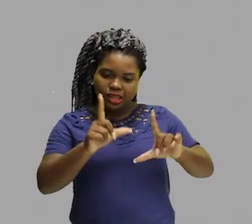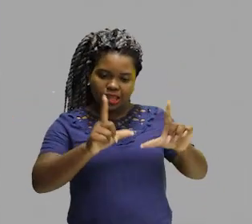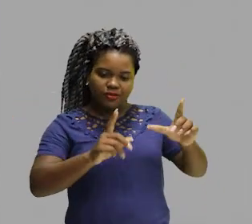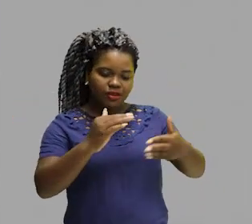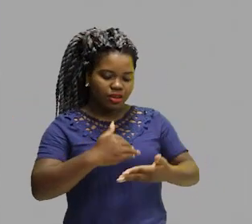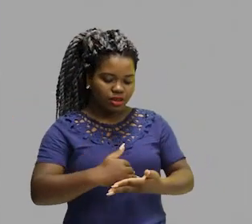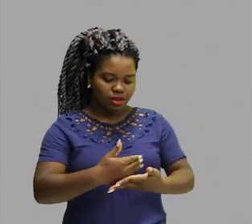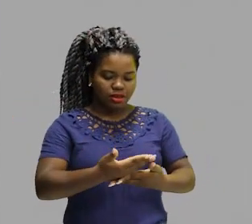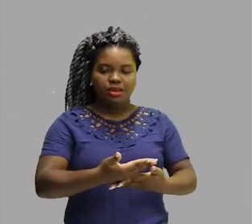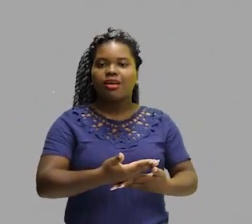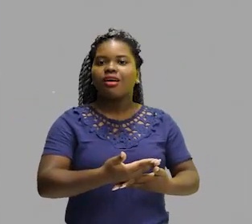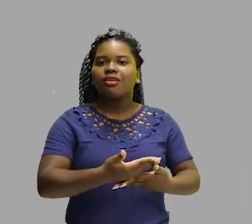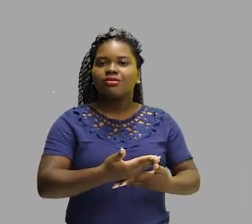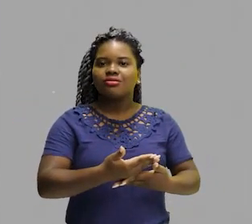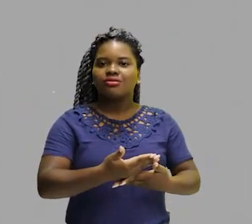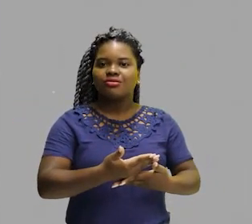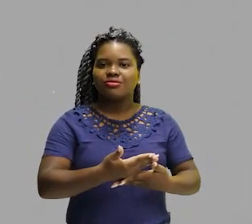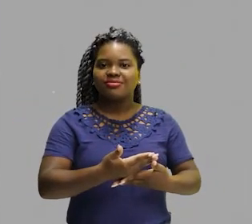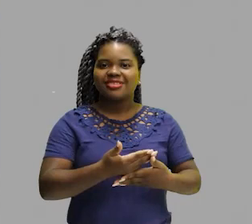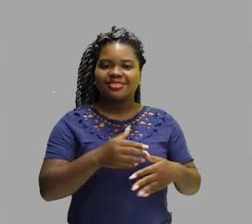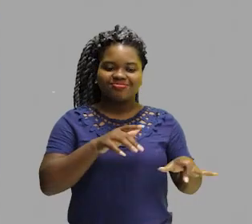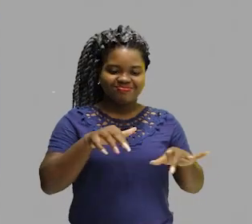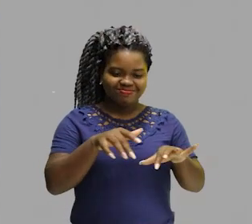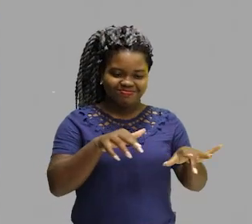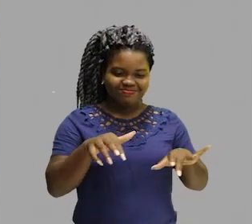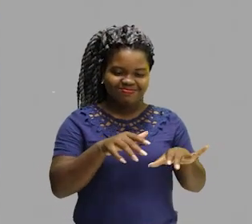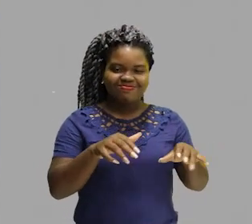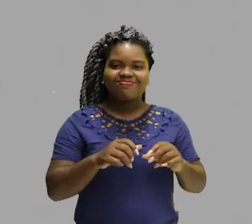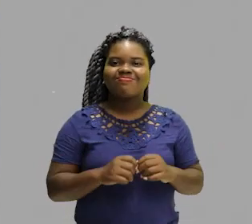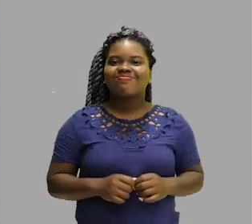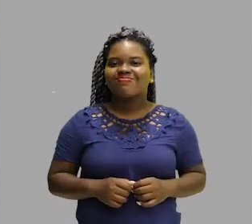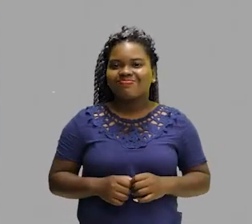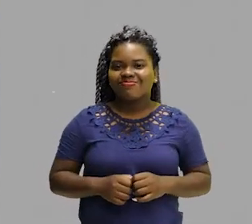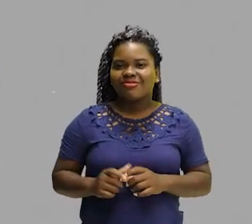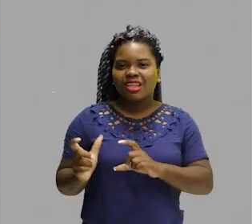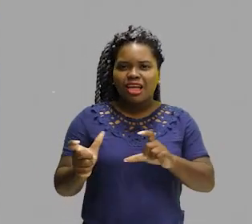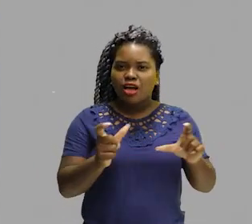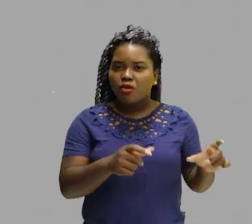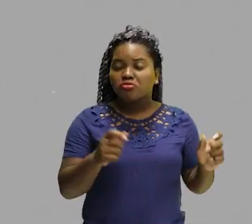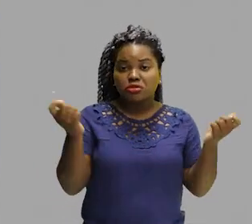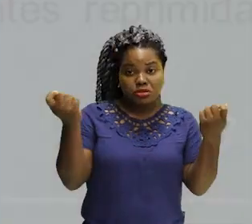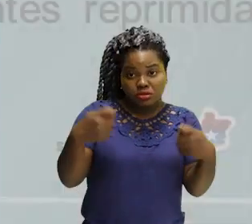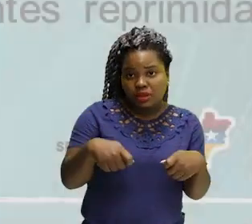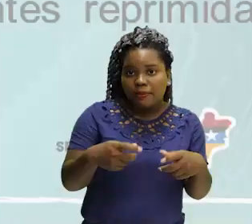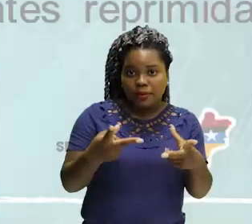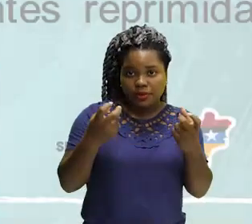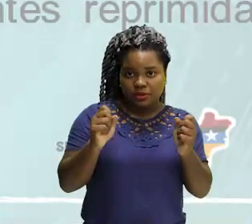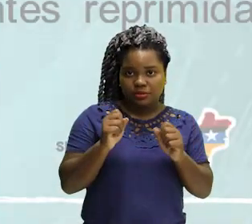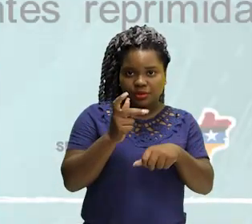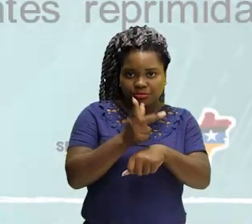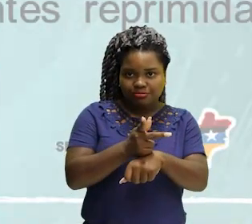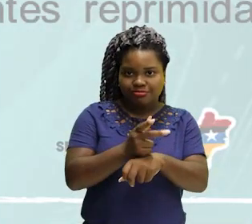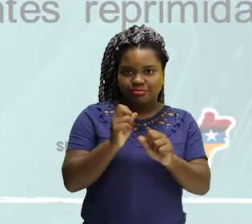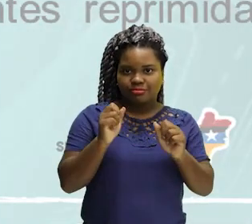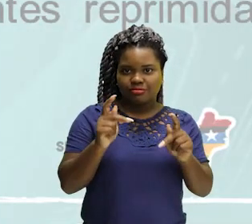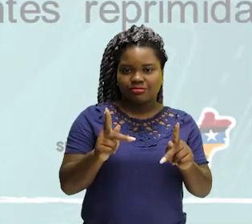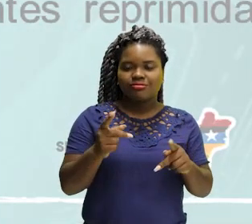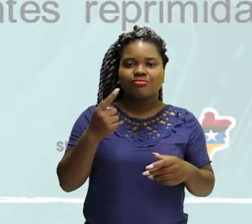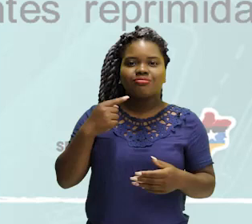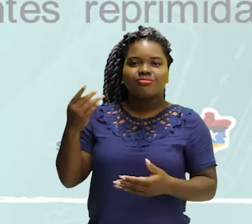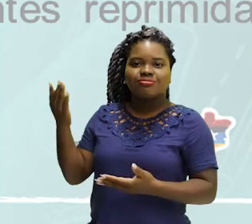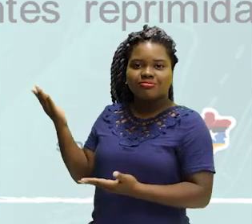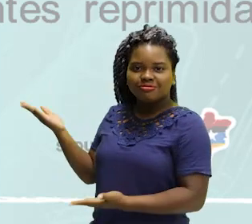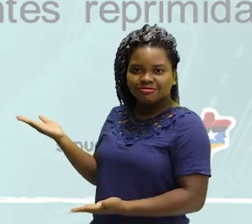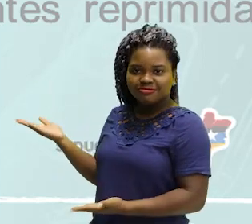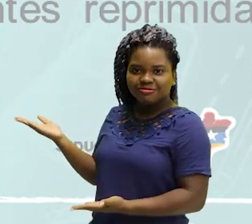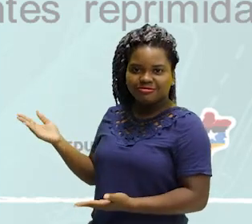seu computador, no seu tablet. Onde você puder ver, você vai acompanhando comigo. A poesia é separada da música, pois é